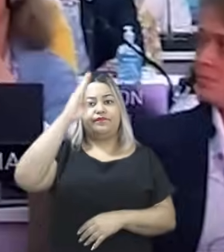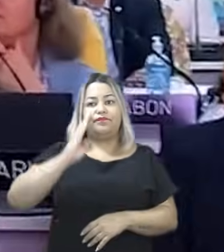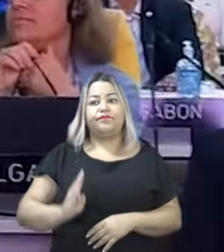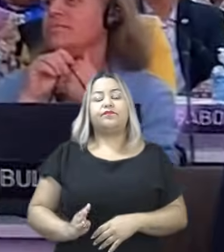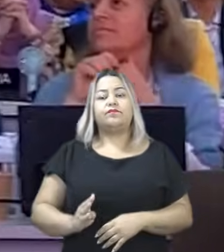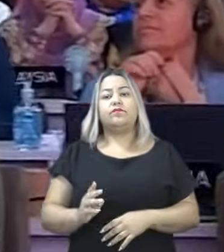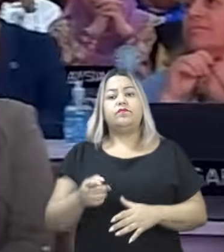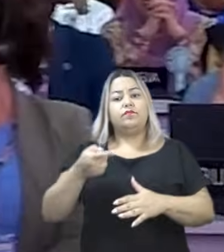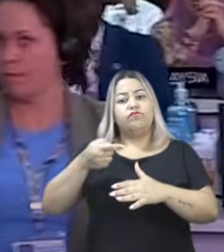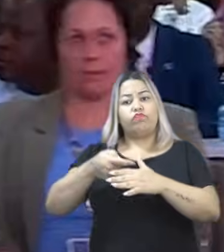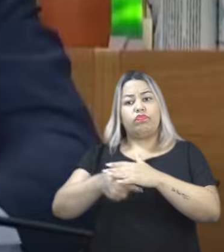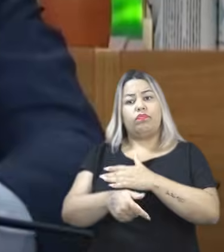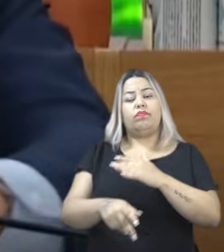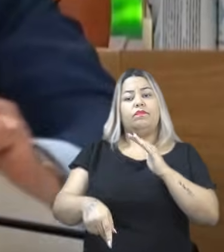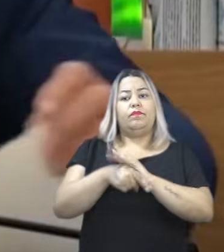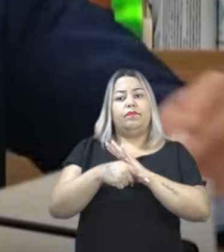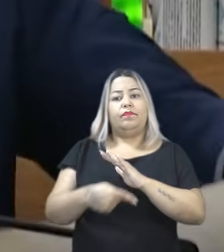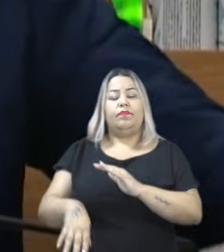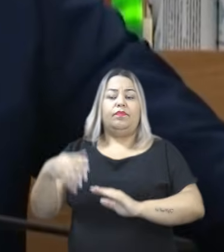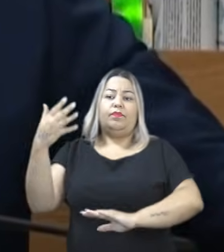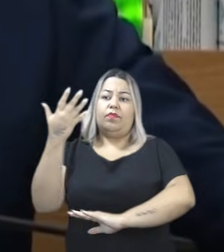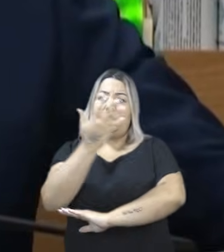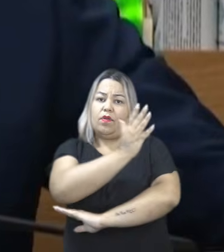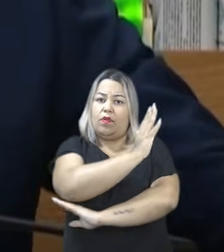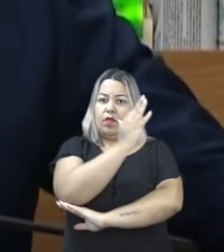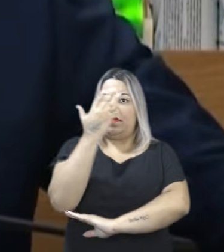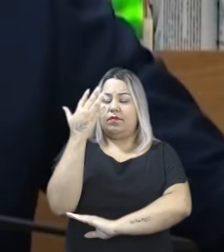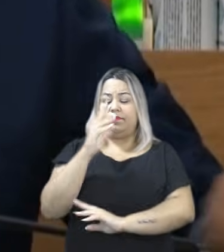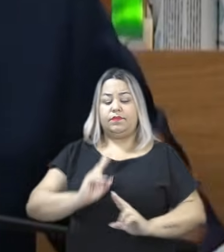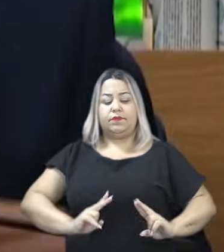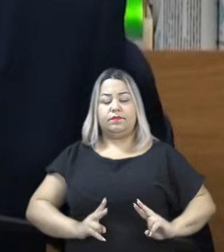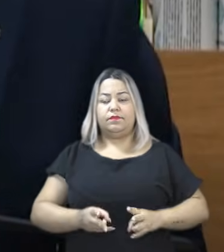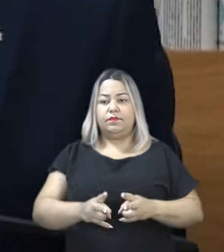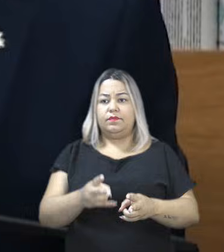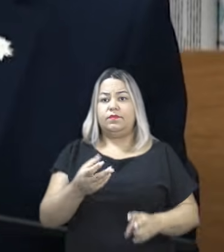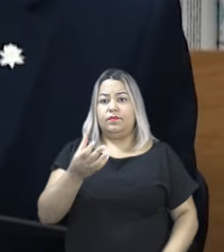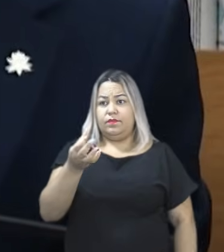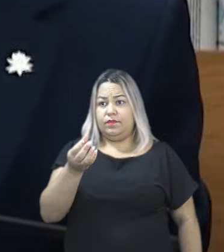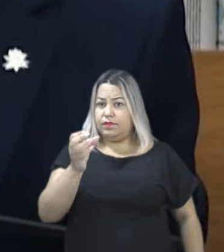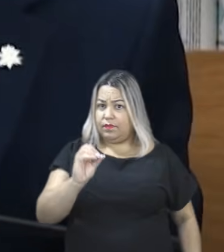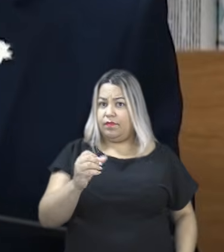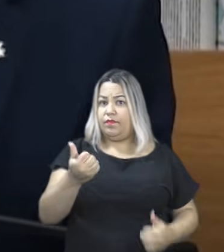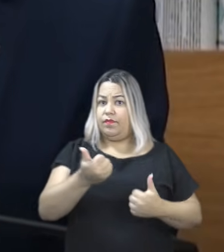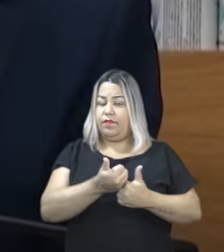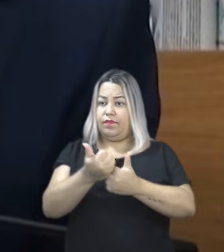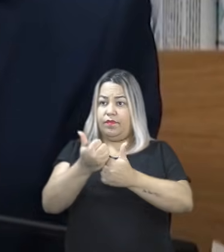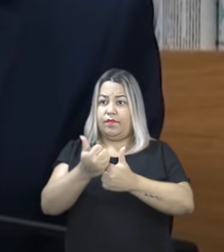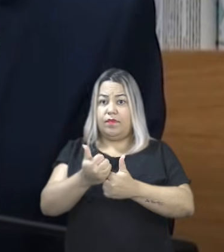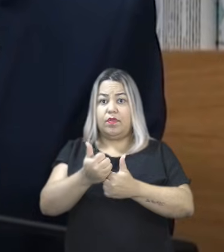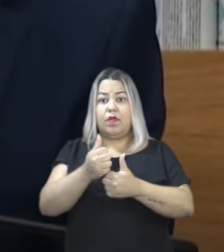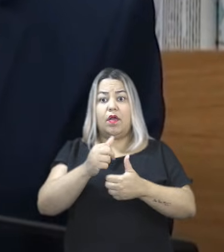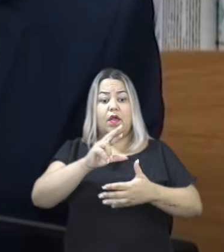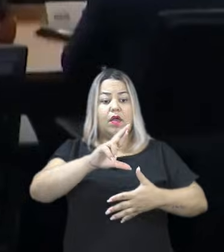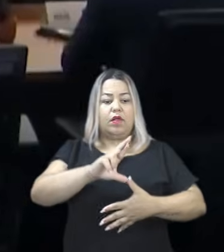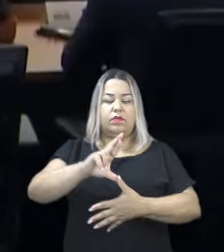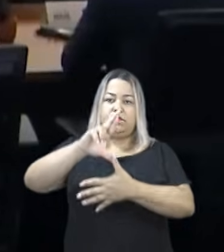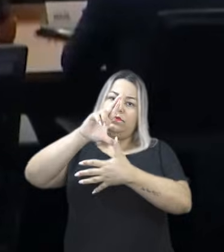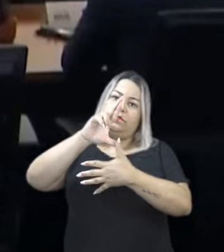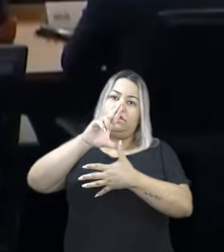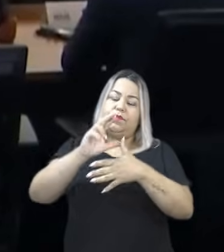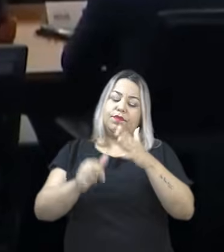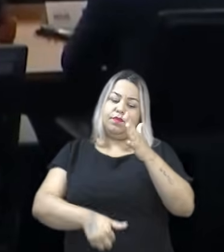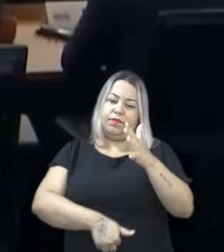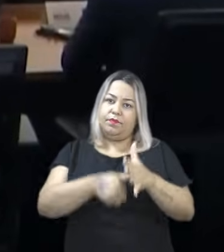do Fundo Florestas Tropicais para Sempre, já apoiado por 60 países e pela União Europeia, e a apresentação do